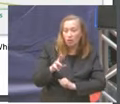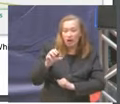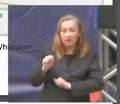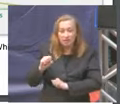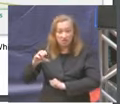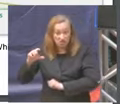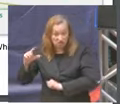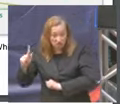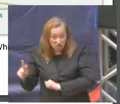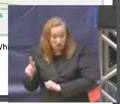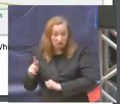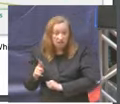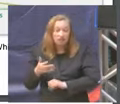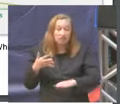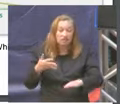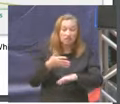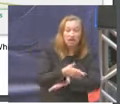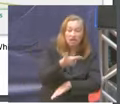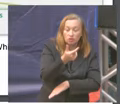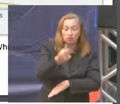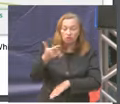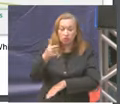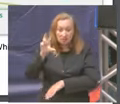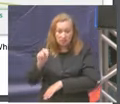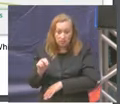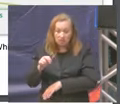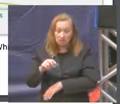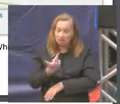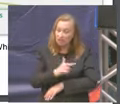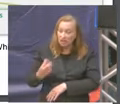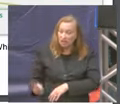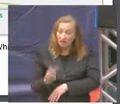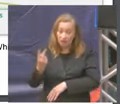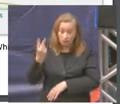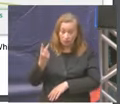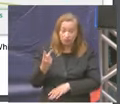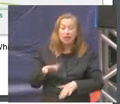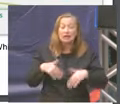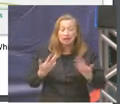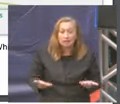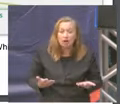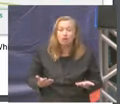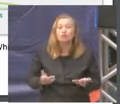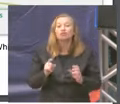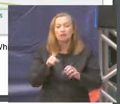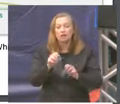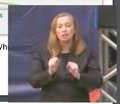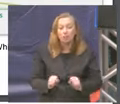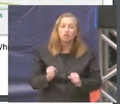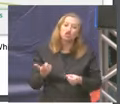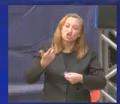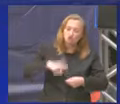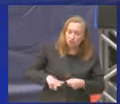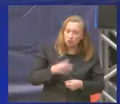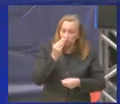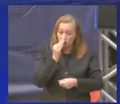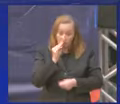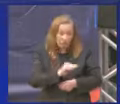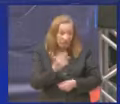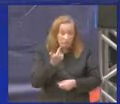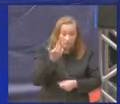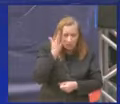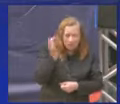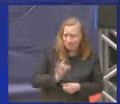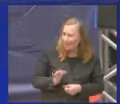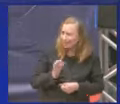chegará em 2050 sem valor de mercado. Então, não é mais uma condição hoje. Então, você pode ser, de novo, negacionista. Não entendo